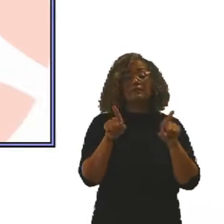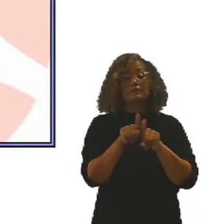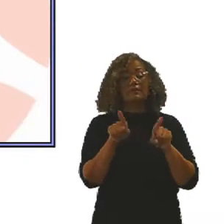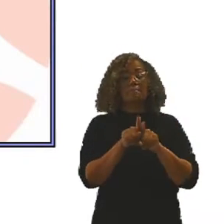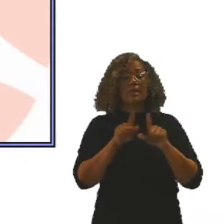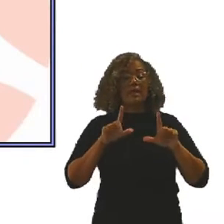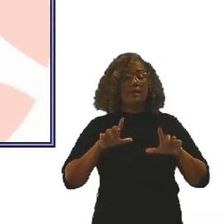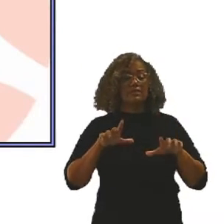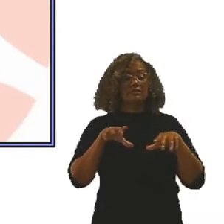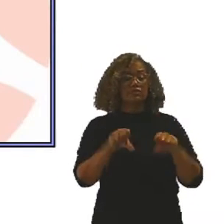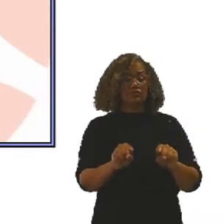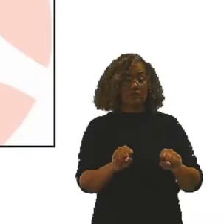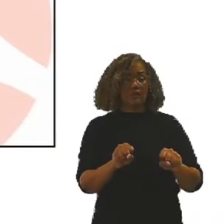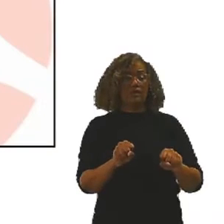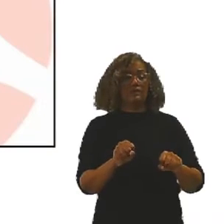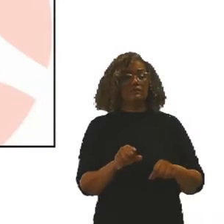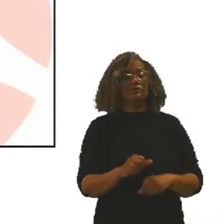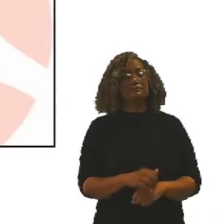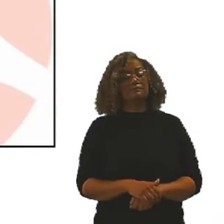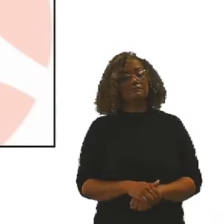certificado.